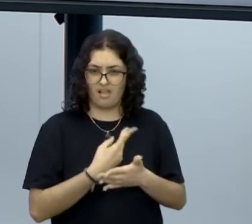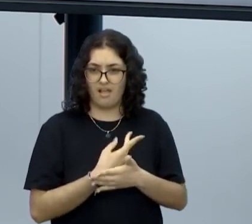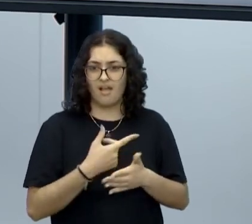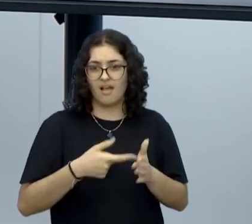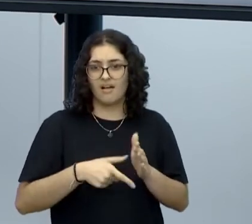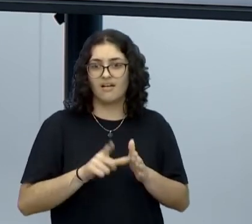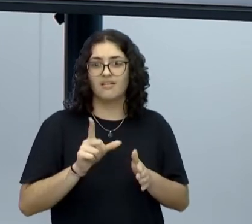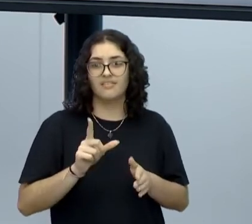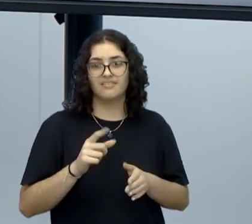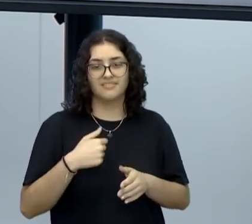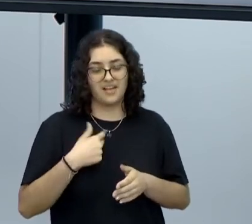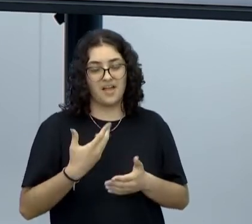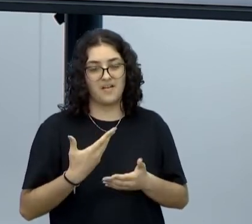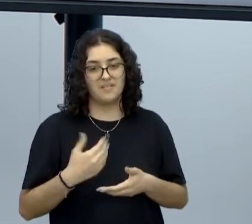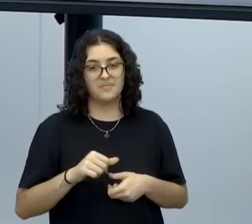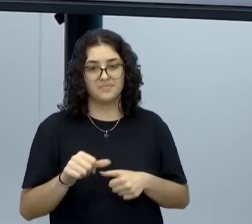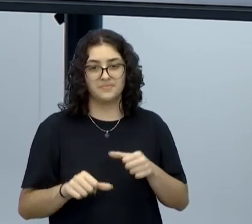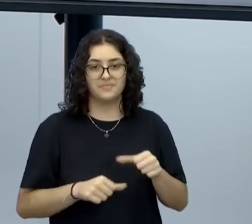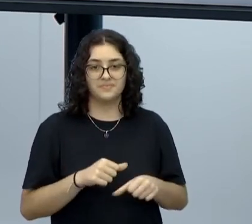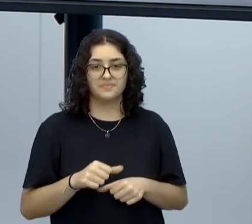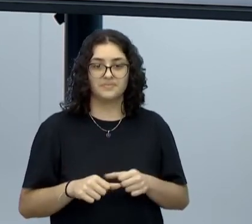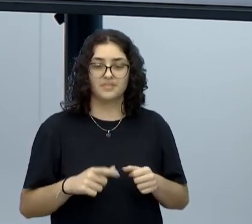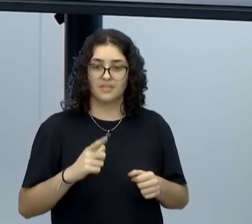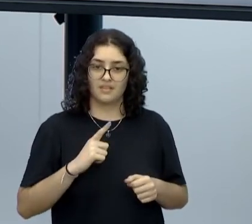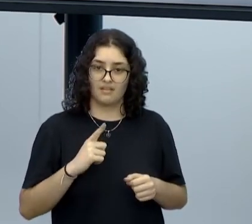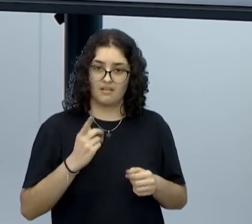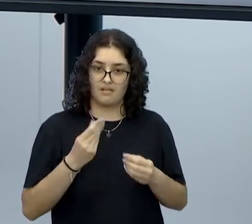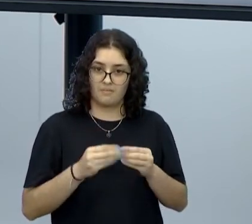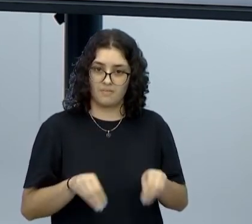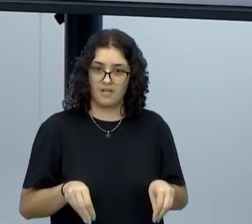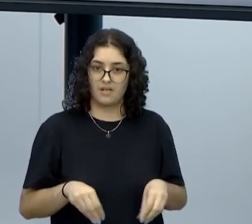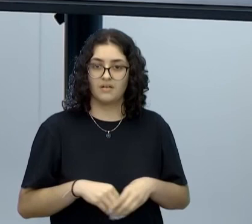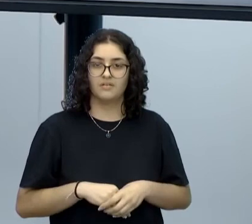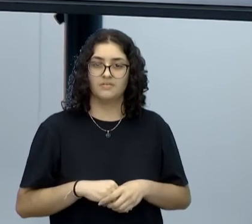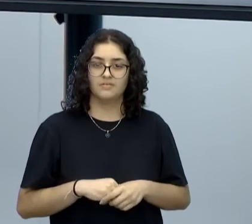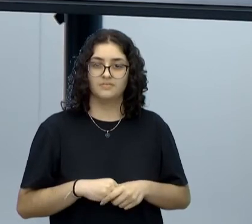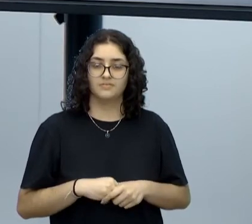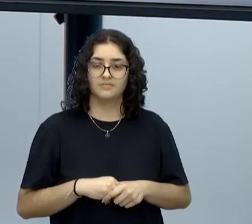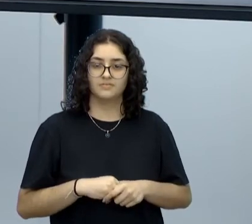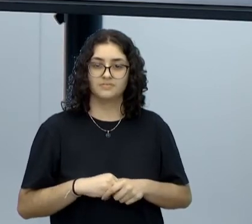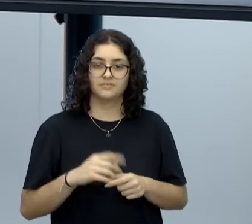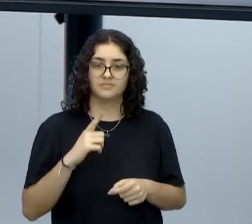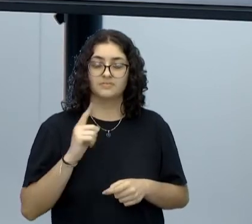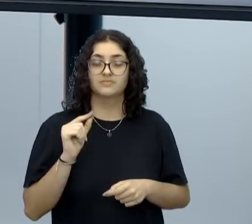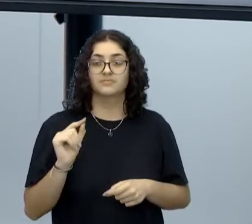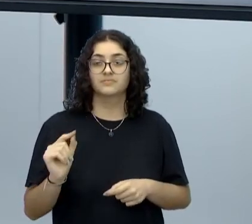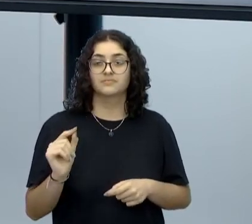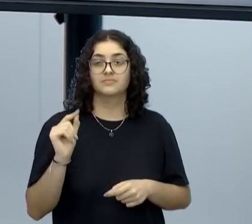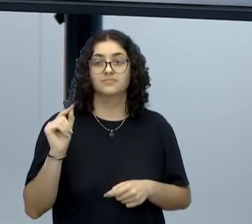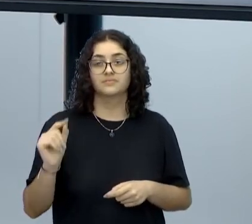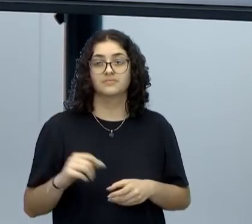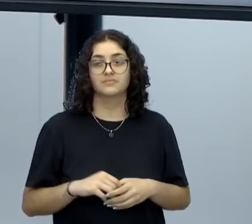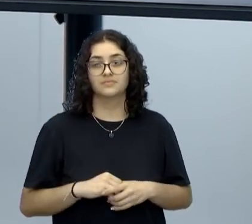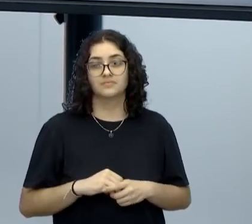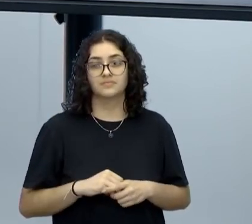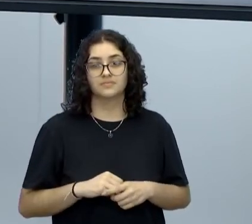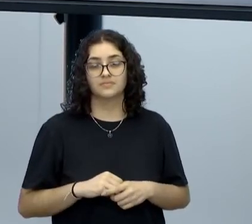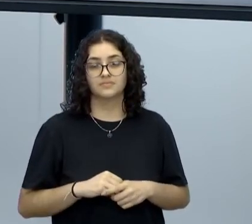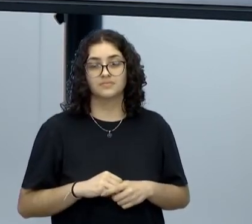anteriormente, tô corrigindo agora. Então, essa perda de qualidade do solo, ela vem justamente da questão